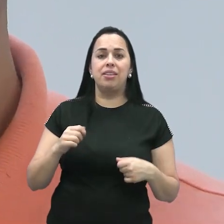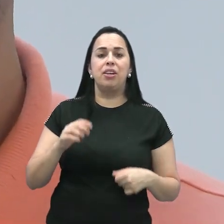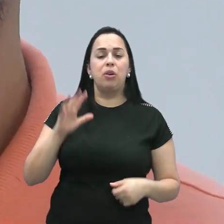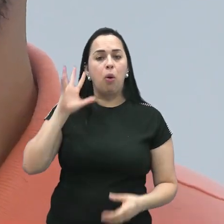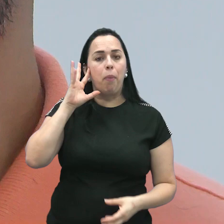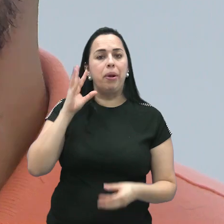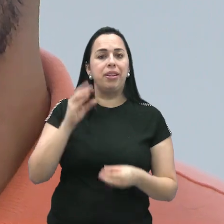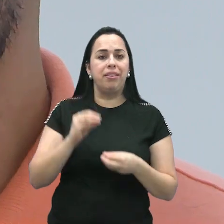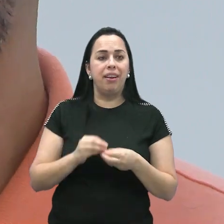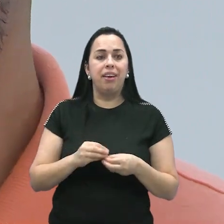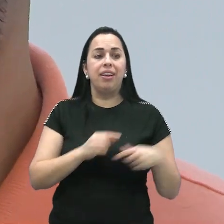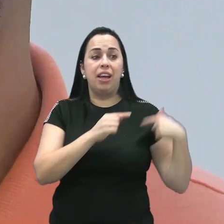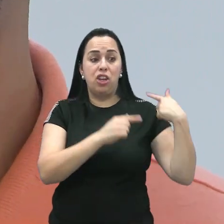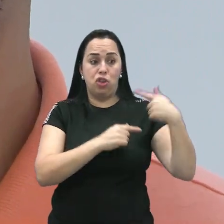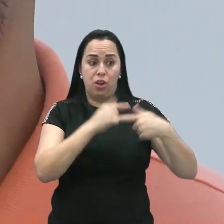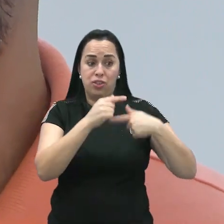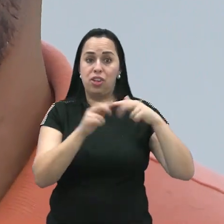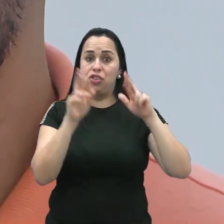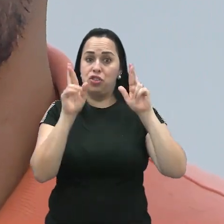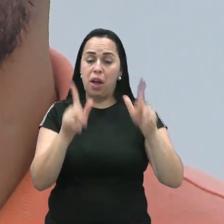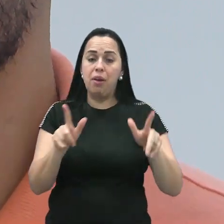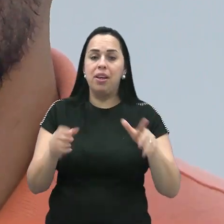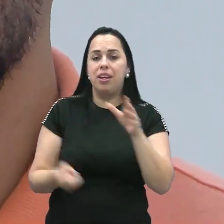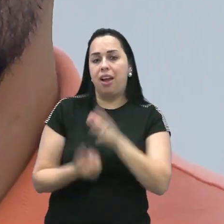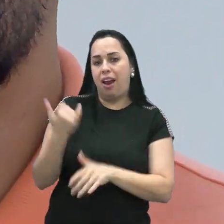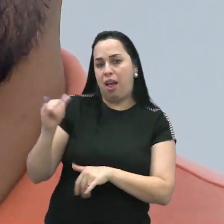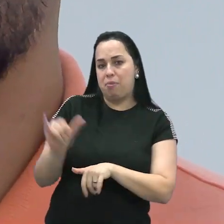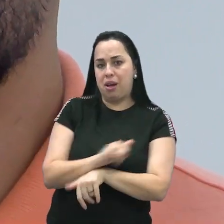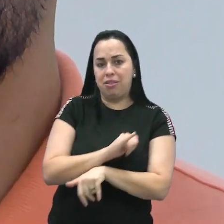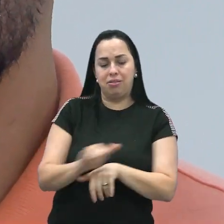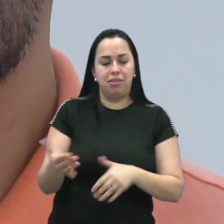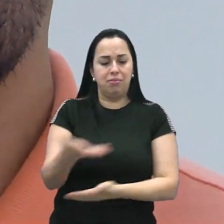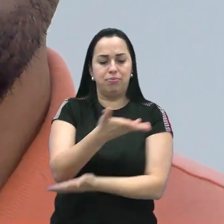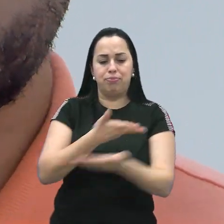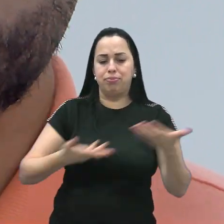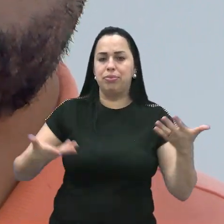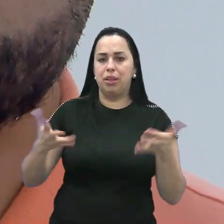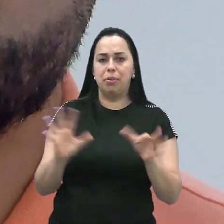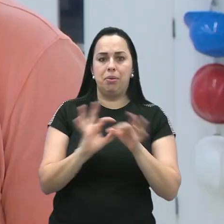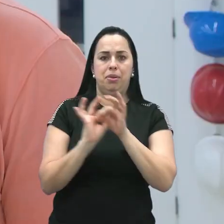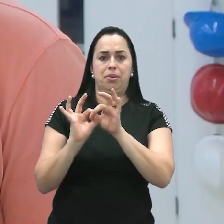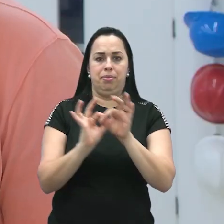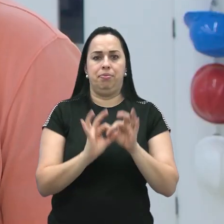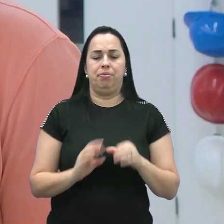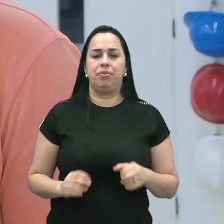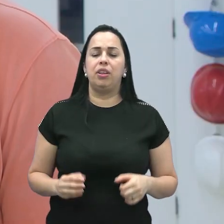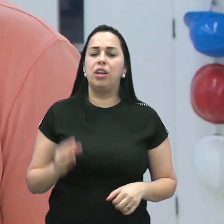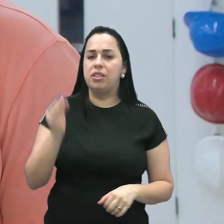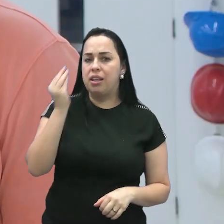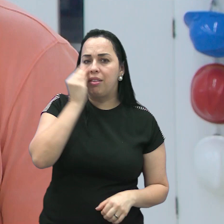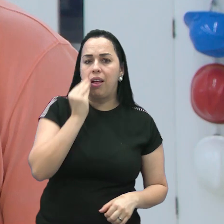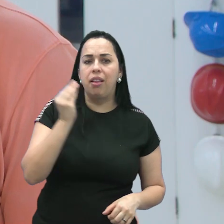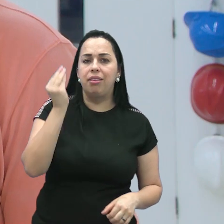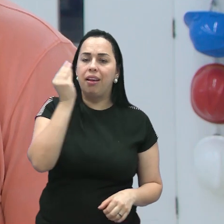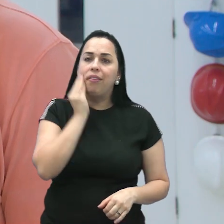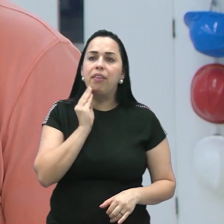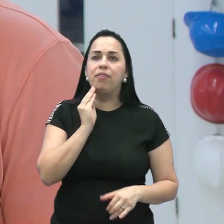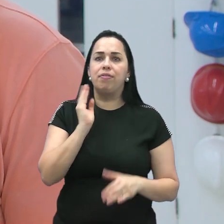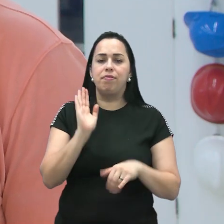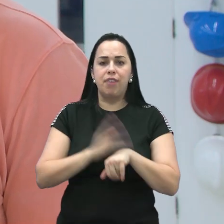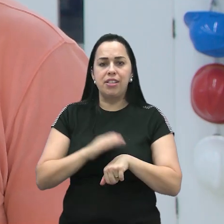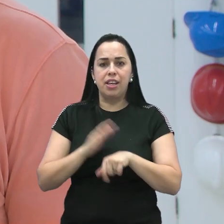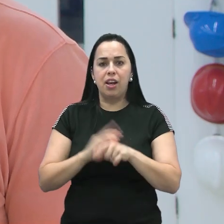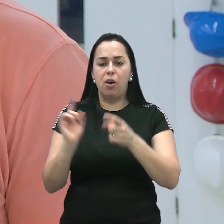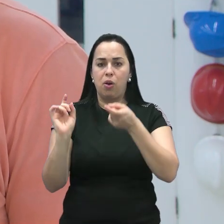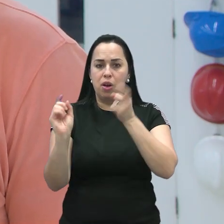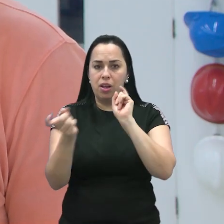a diferença entre as gerações e criar alternativas para uma relação harmoniosa. A gente tem procurado criar ambiente de